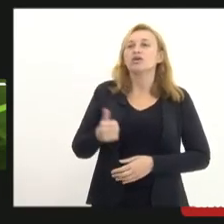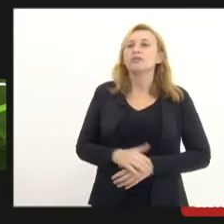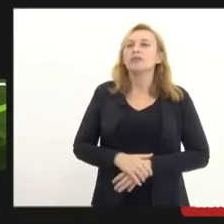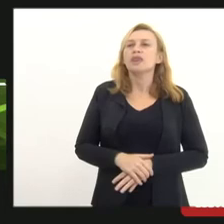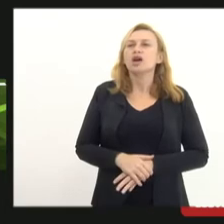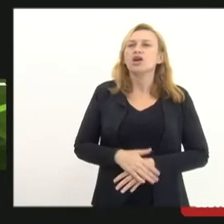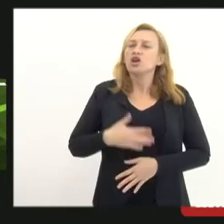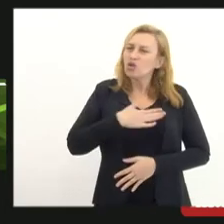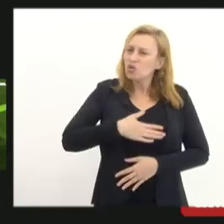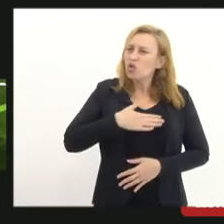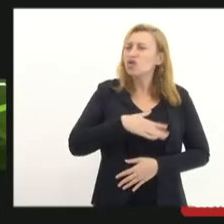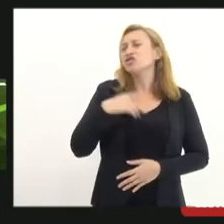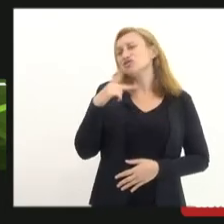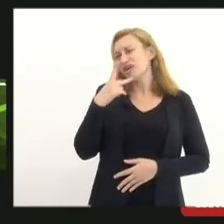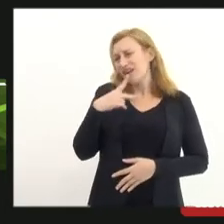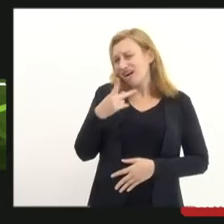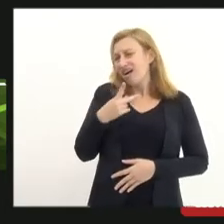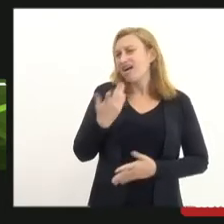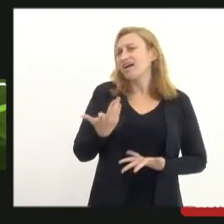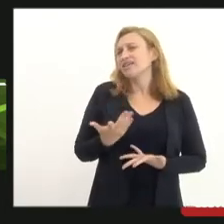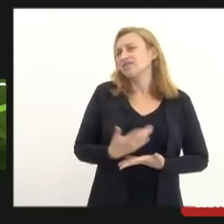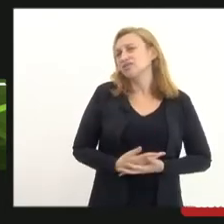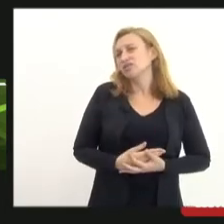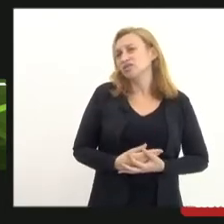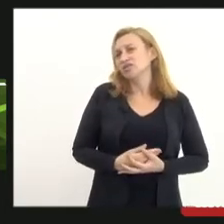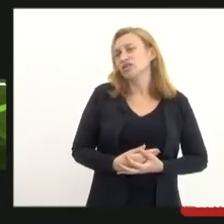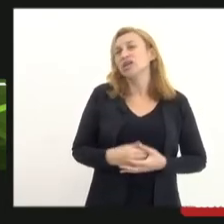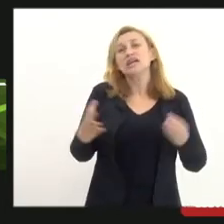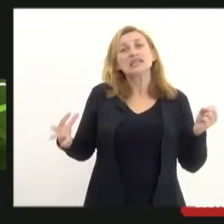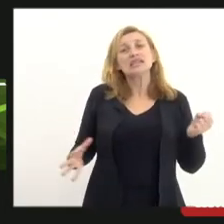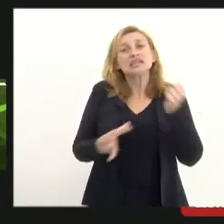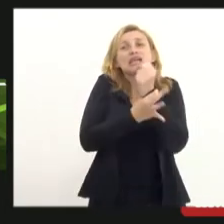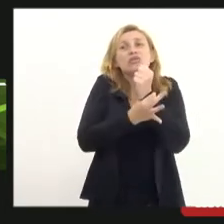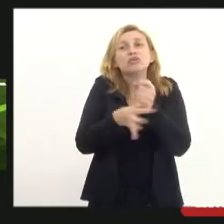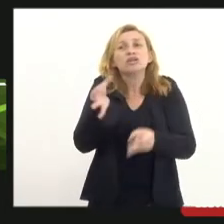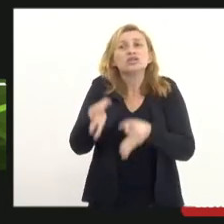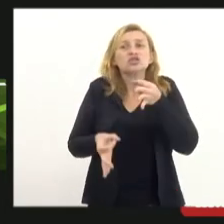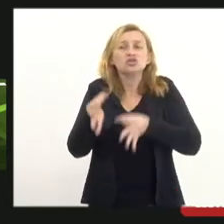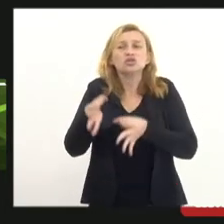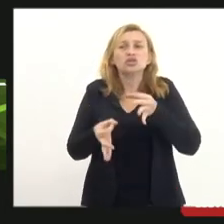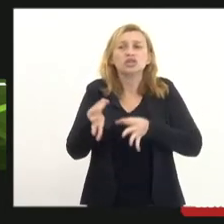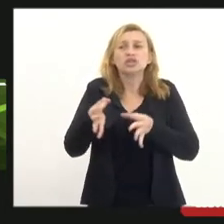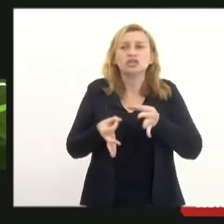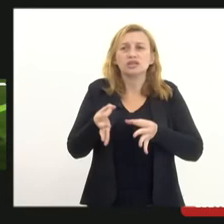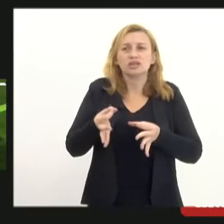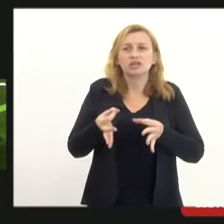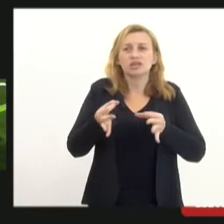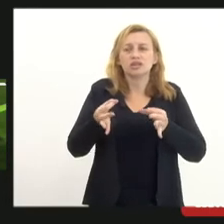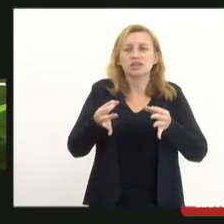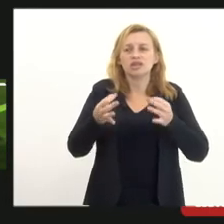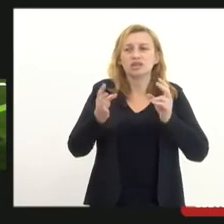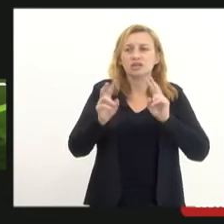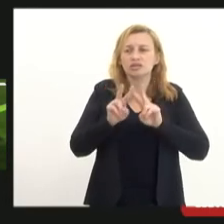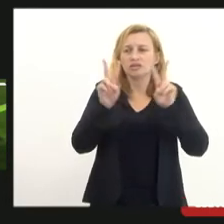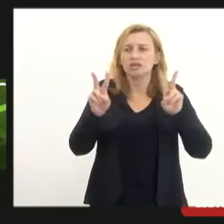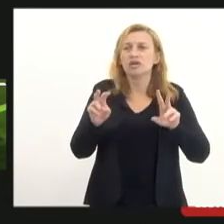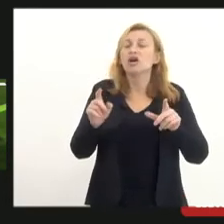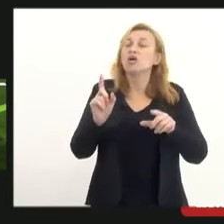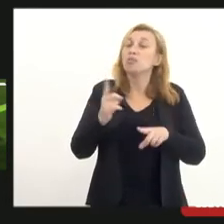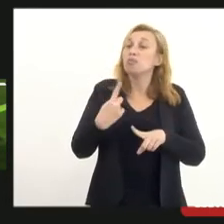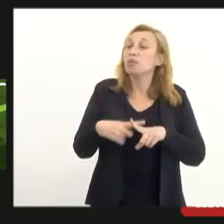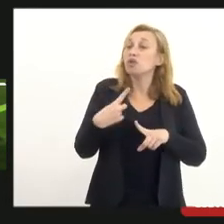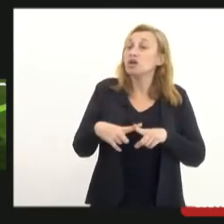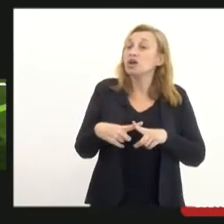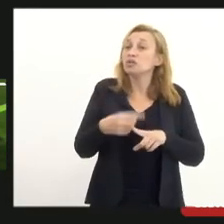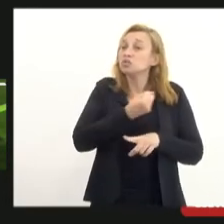Eu gosto muito de falar sobre segurança jurídica e previsibilidade, né? Porque essa é uma demanda